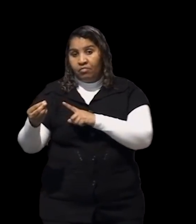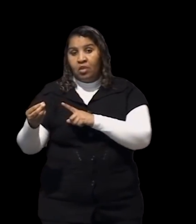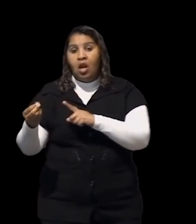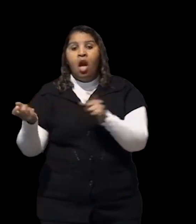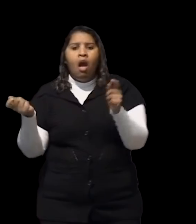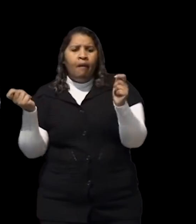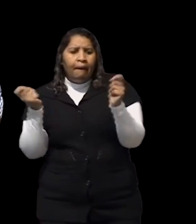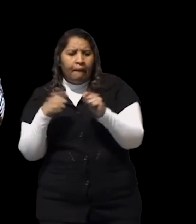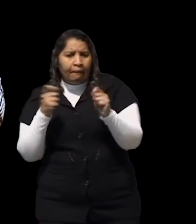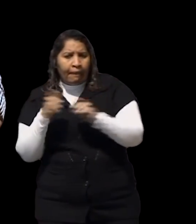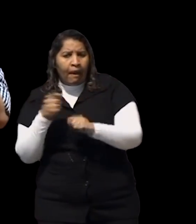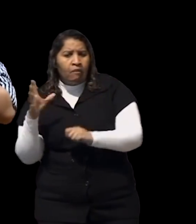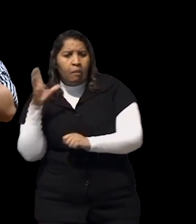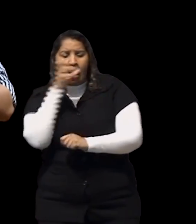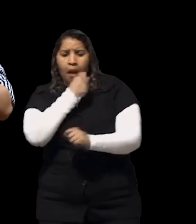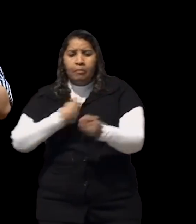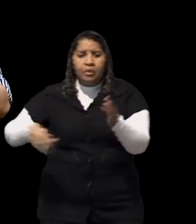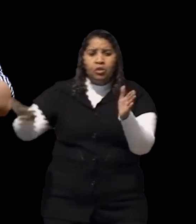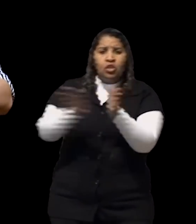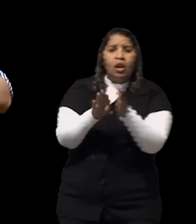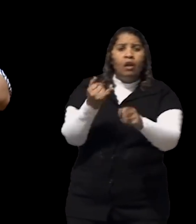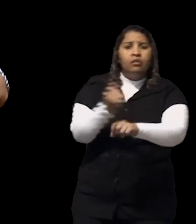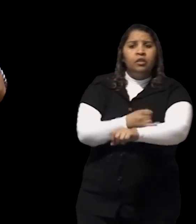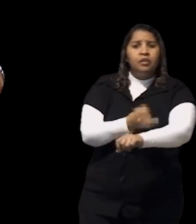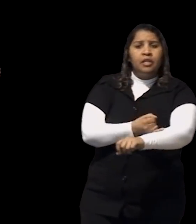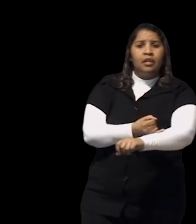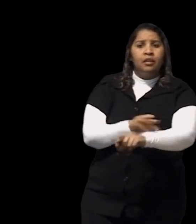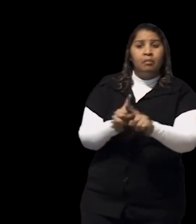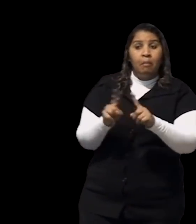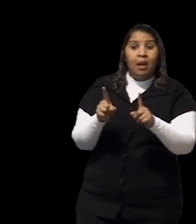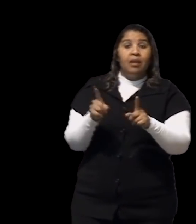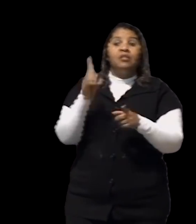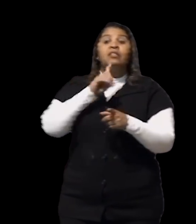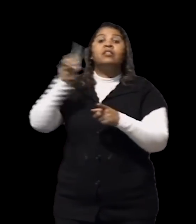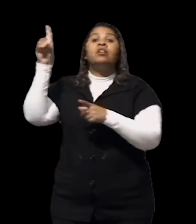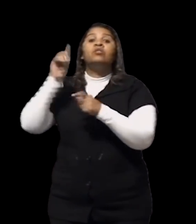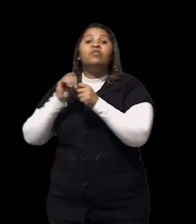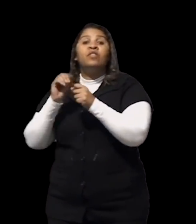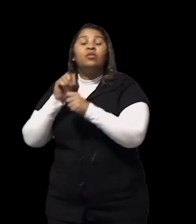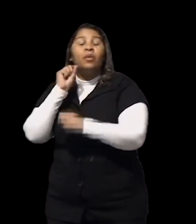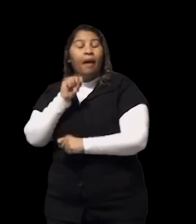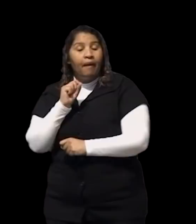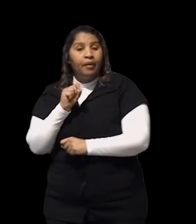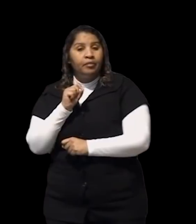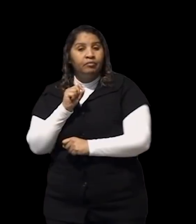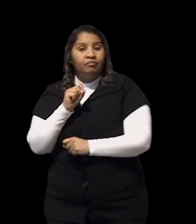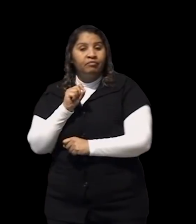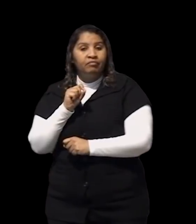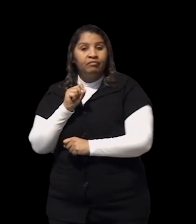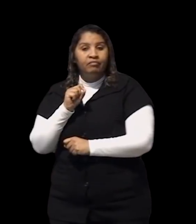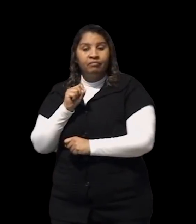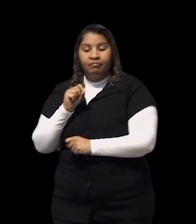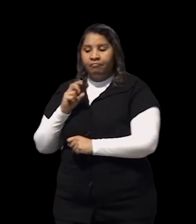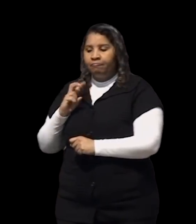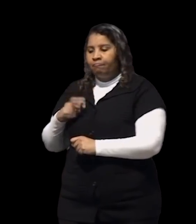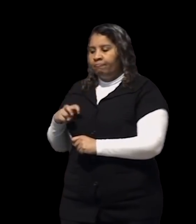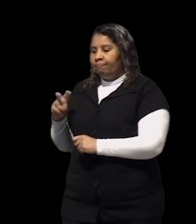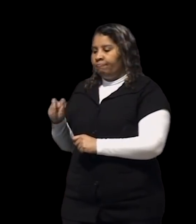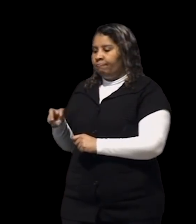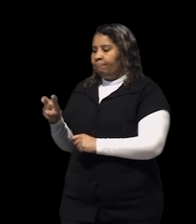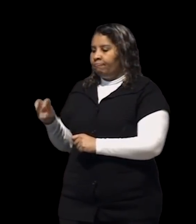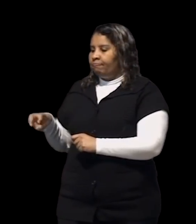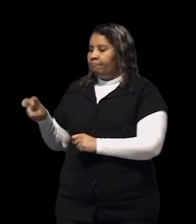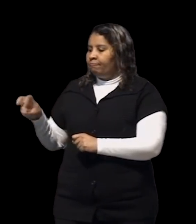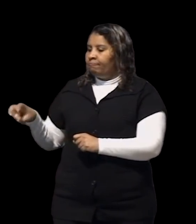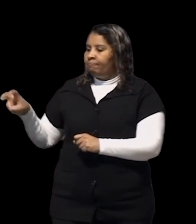bíblia chama de grande o mar que é o mar mediterrâneo mas em fazer isso Deus faz eles contornar o deserto por quê Porque o povo de